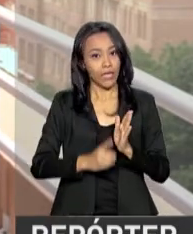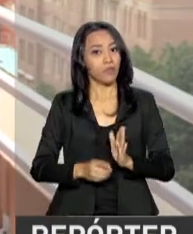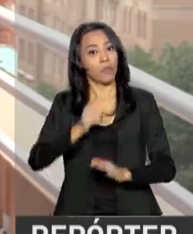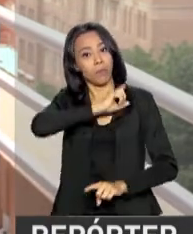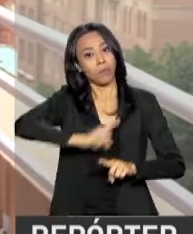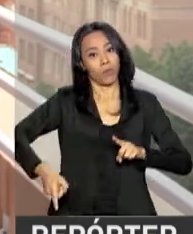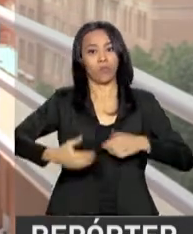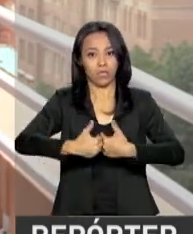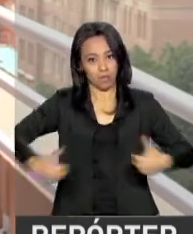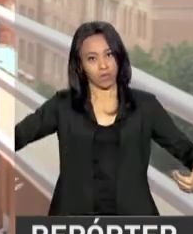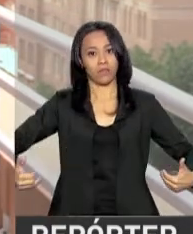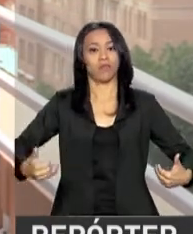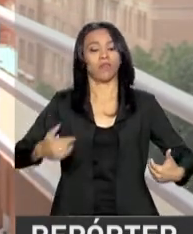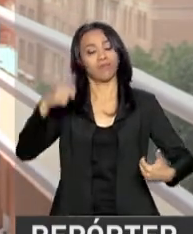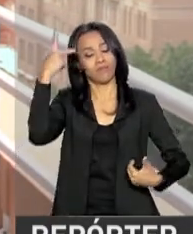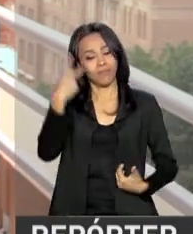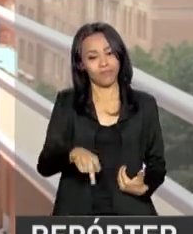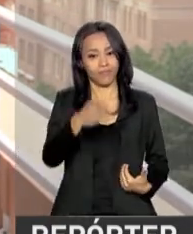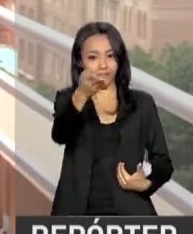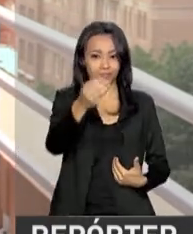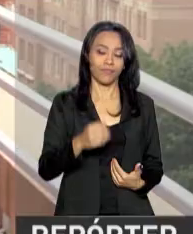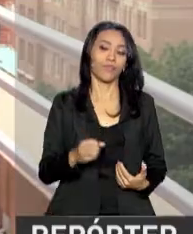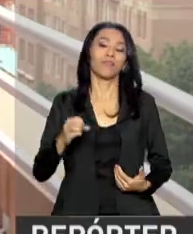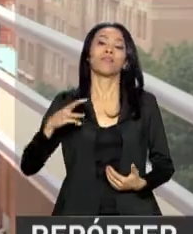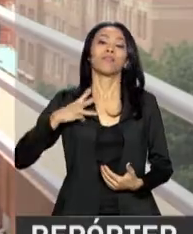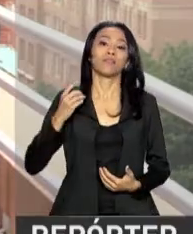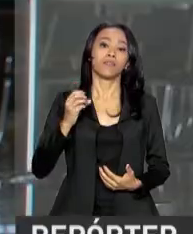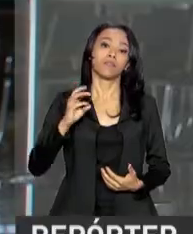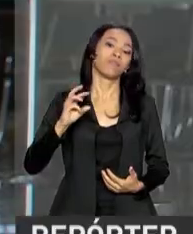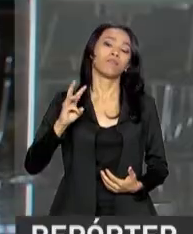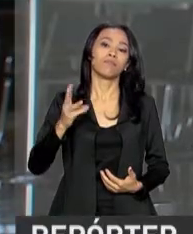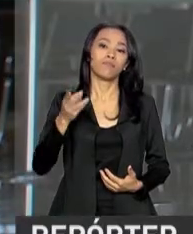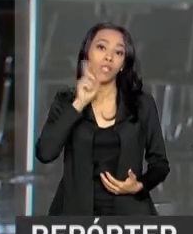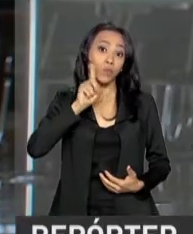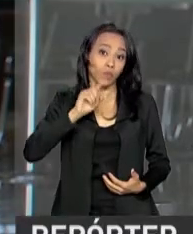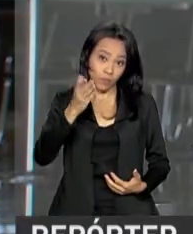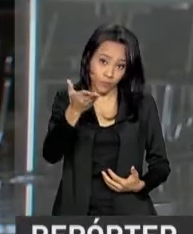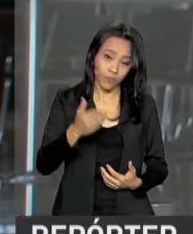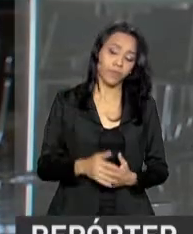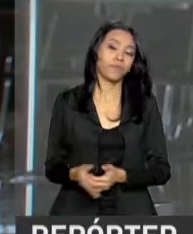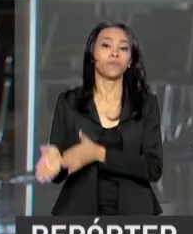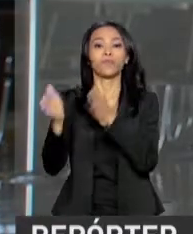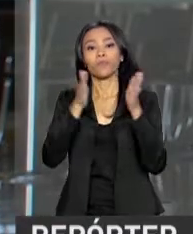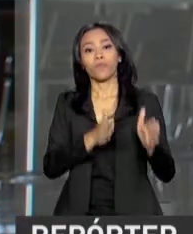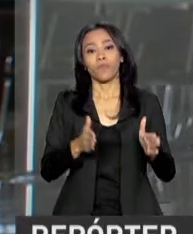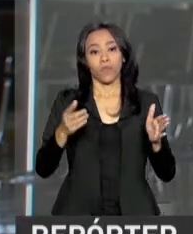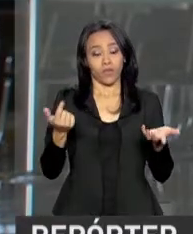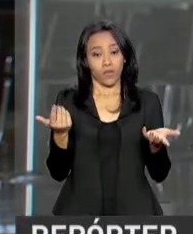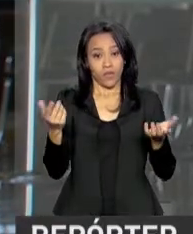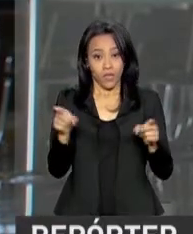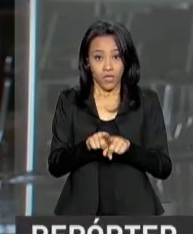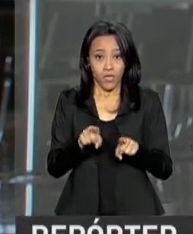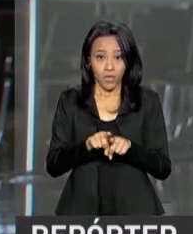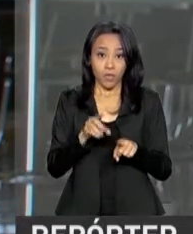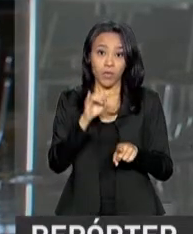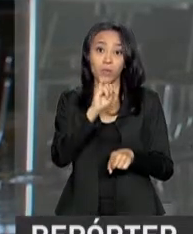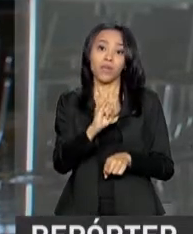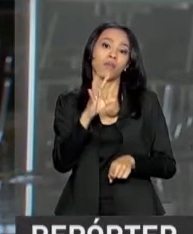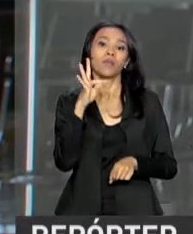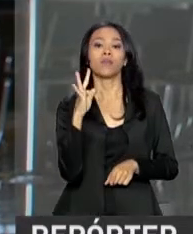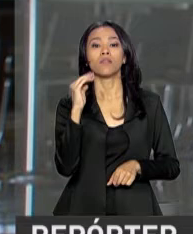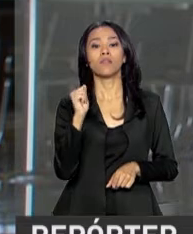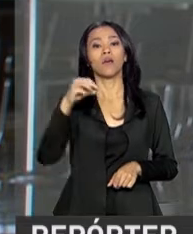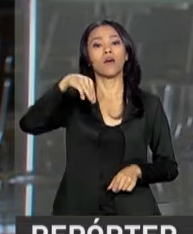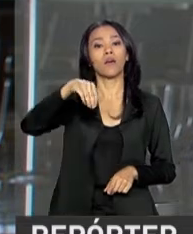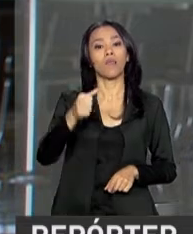De Washington, nos Estados Unidos, Paola Diort. E o Ministério das Relações Exteriores, o Itamaraty,